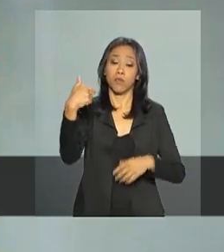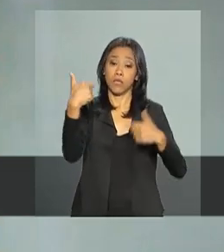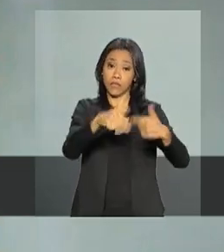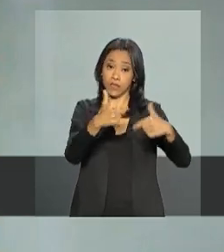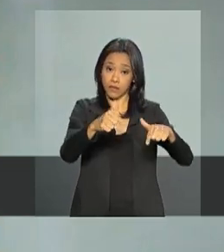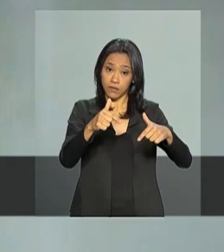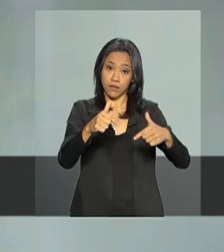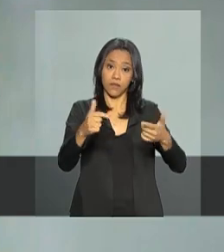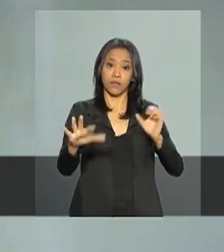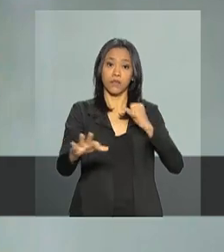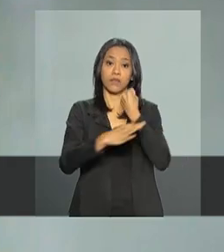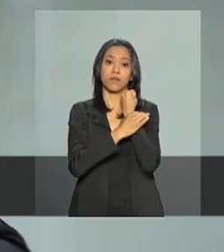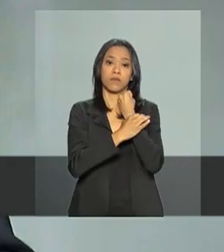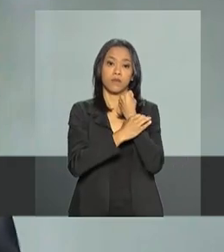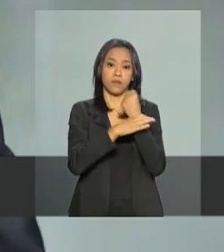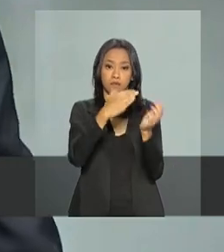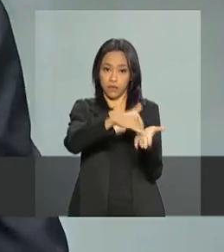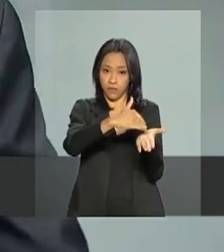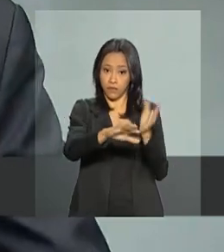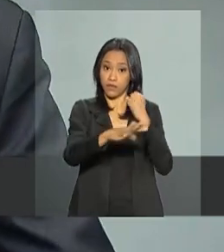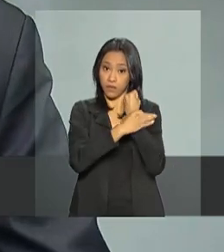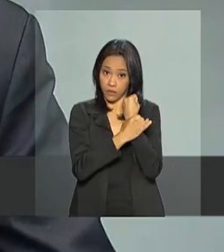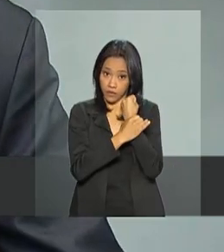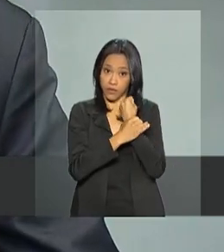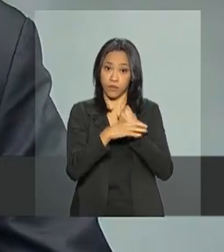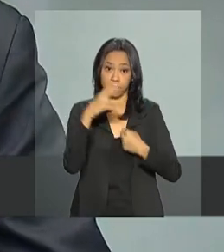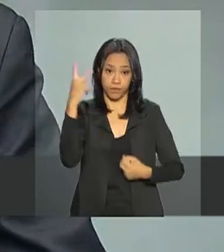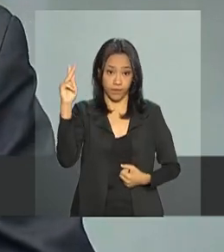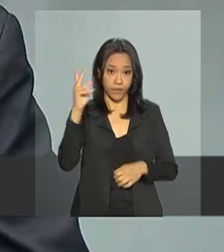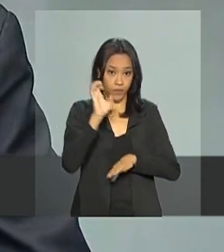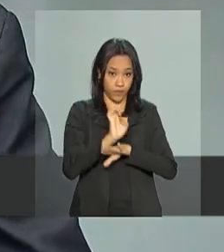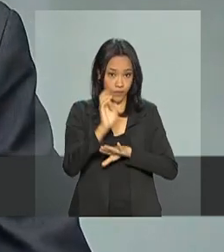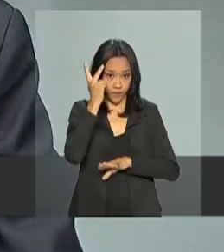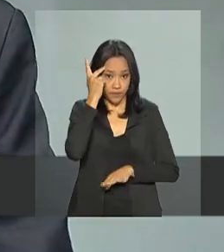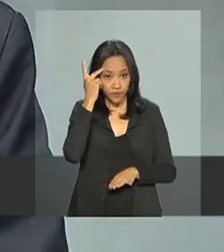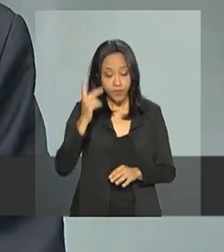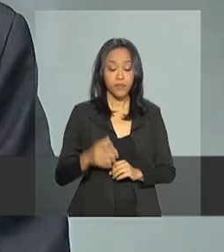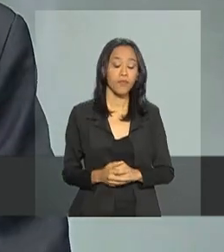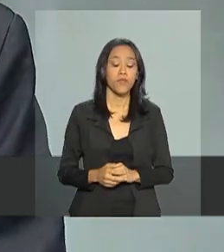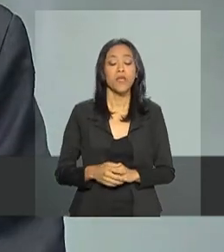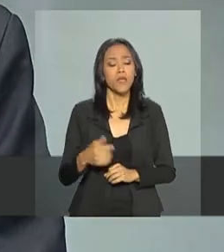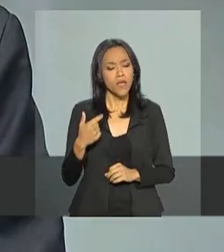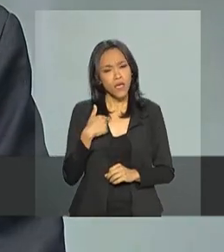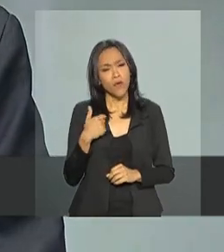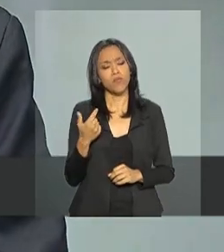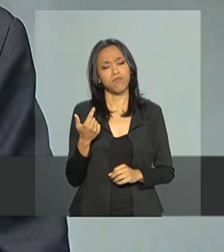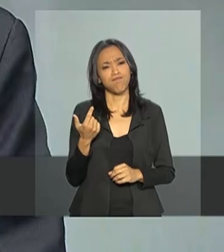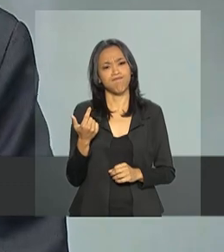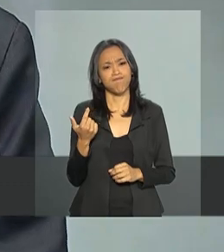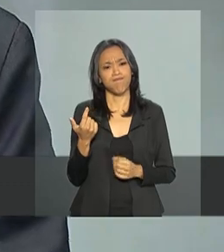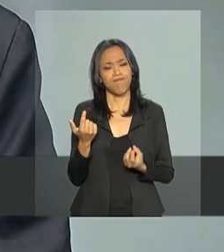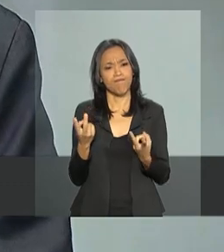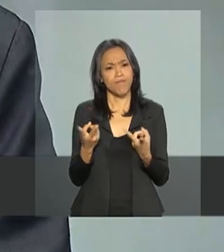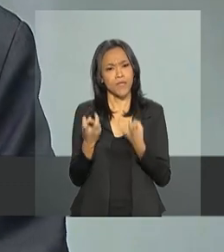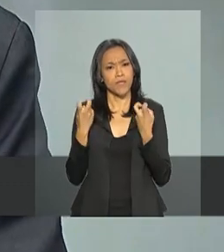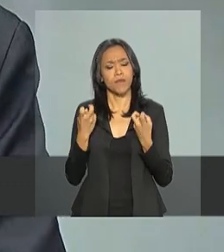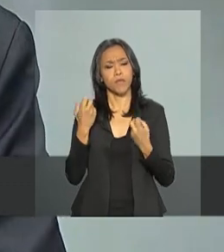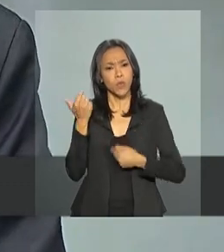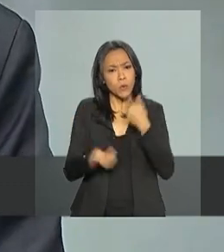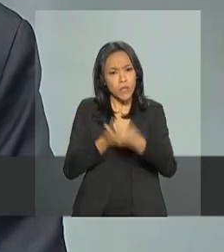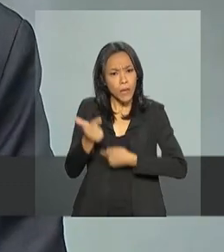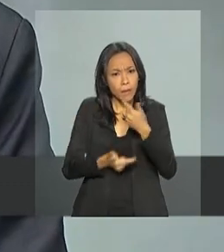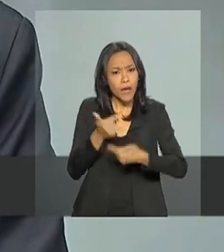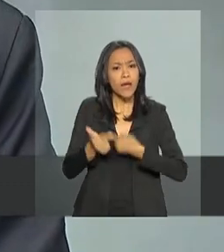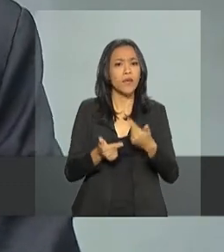Pública, mas eu me recordo que a atividade mais expressiva da Procuradoria-Geral